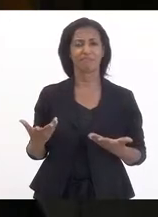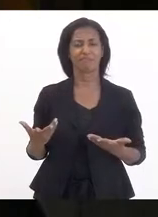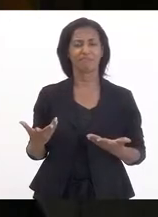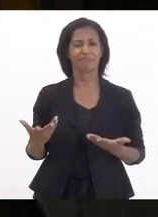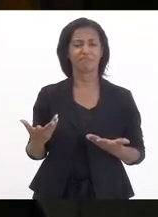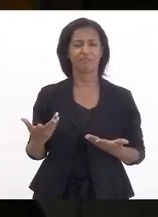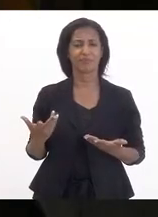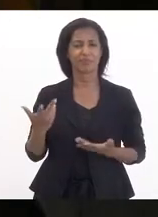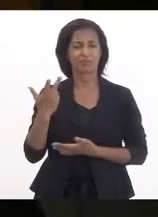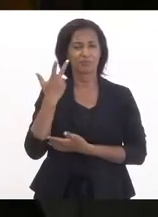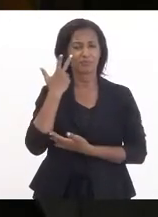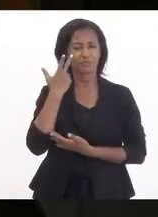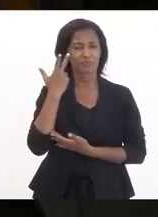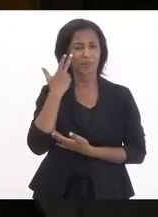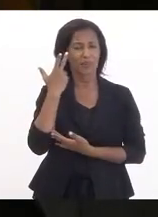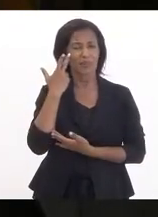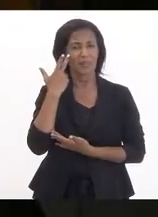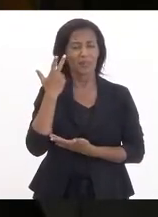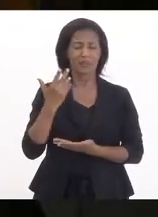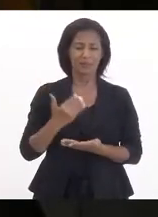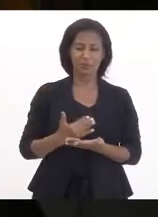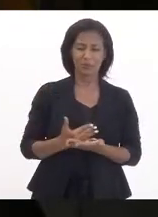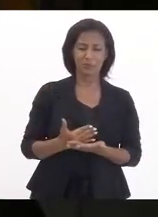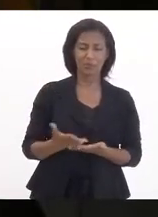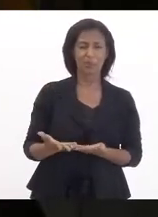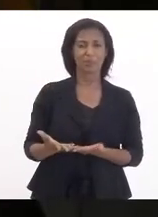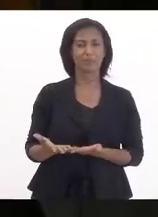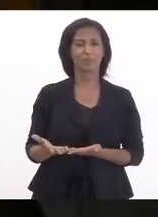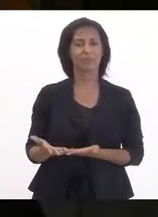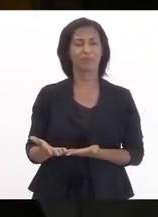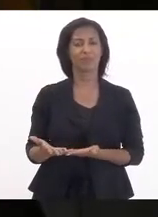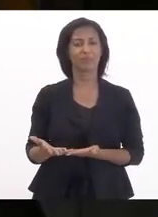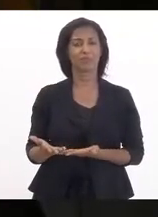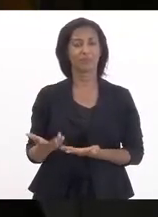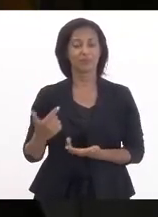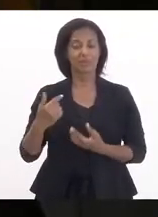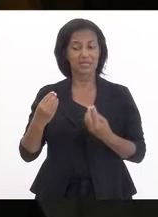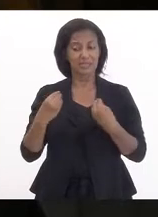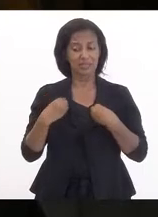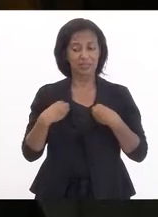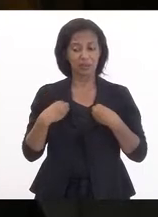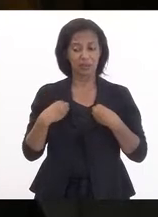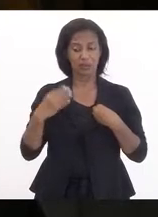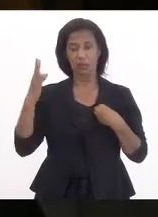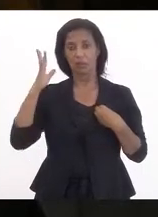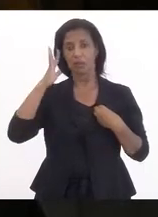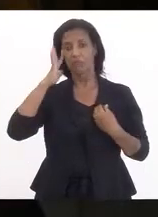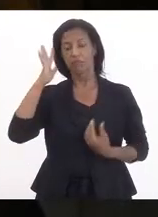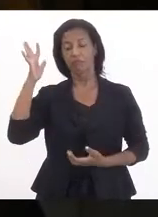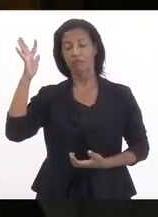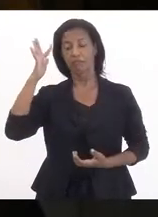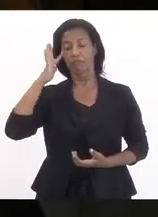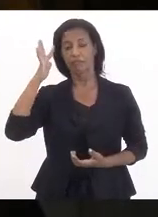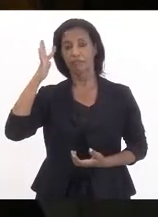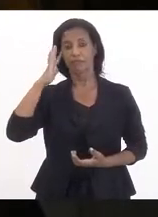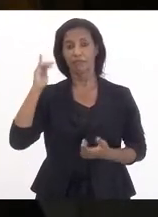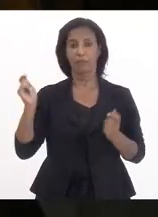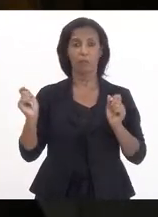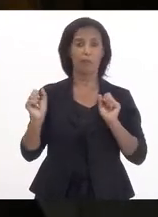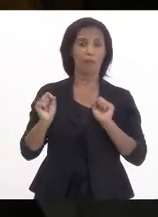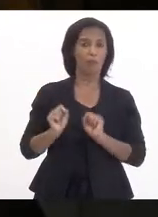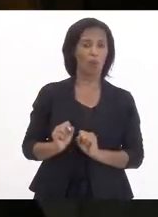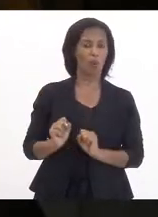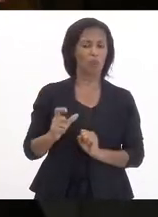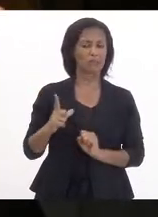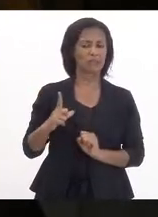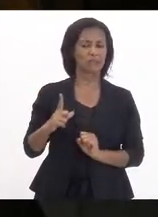um erro de principiante, que eu fico imaginando que possa ter um